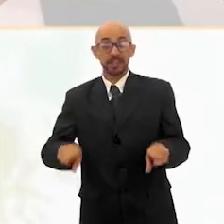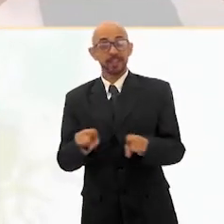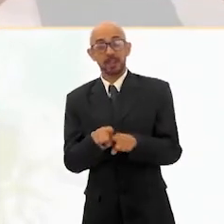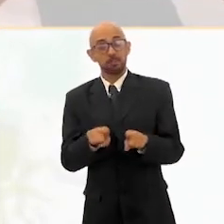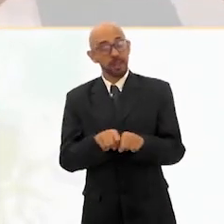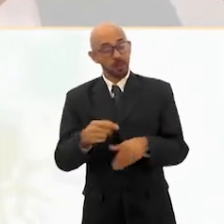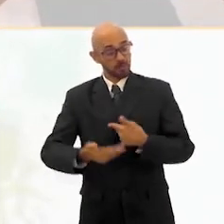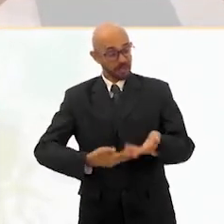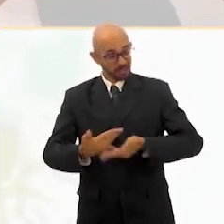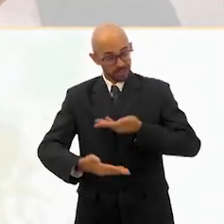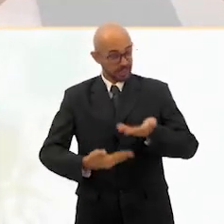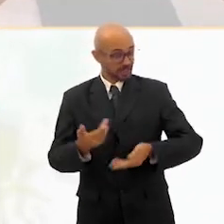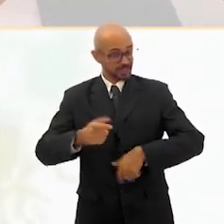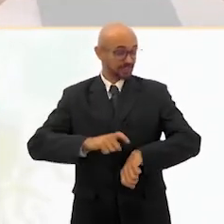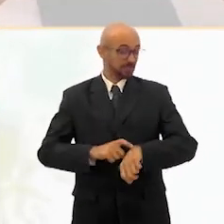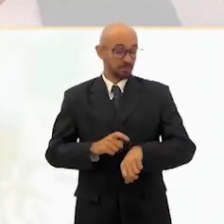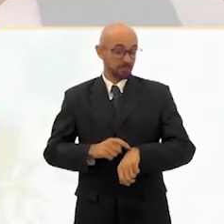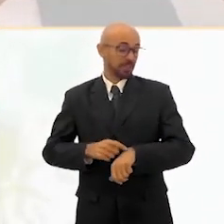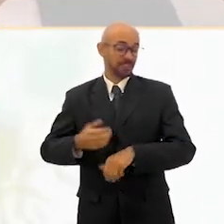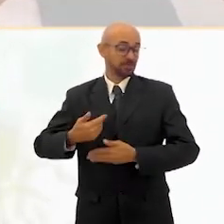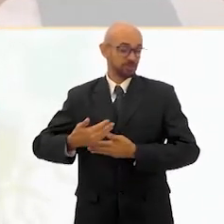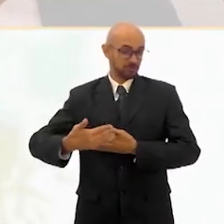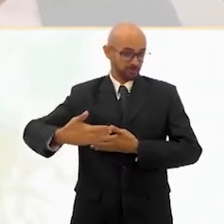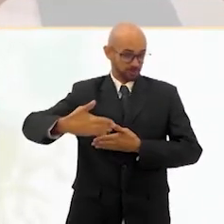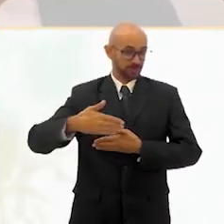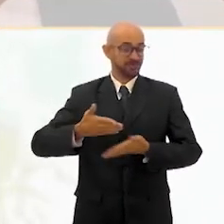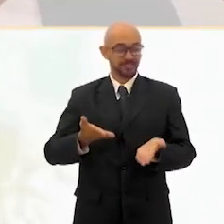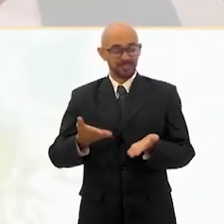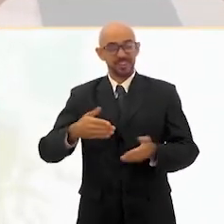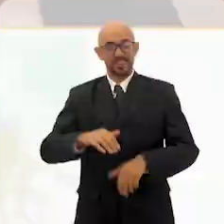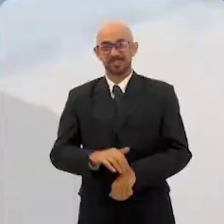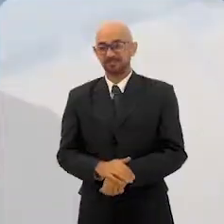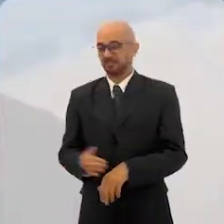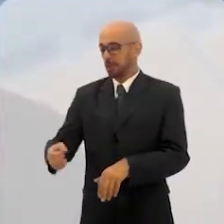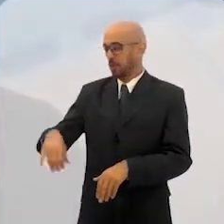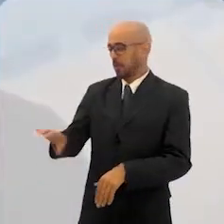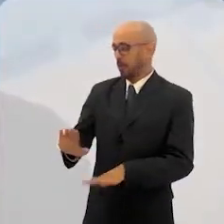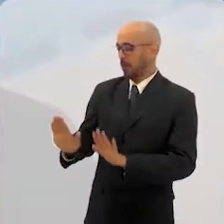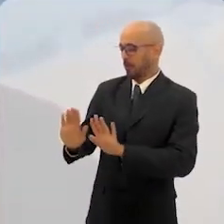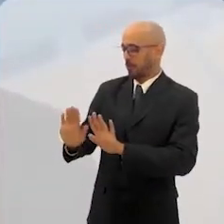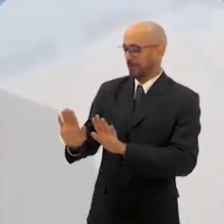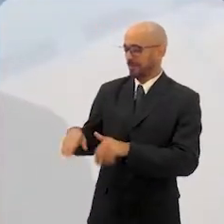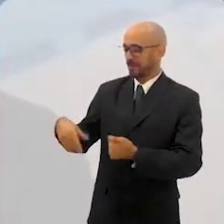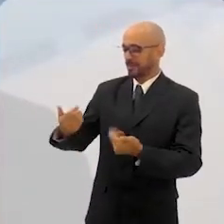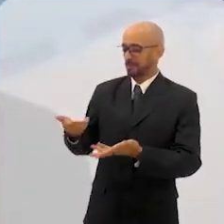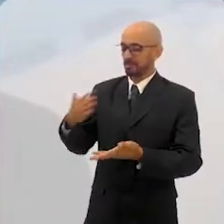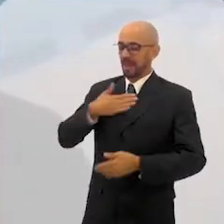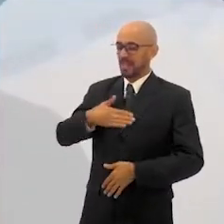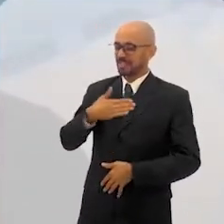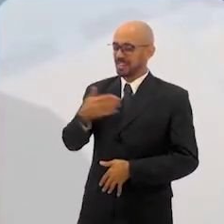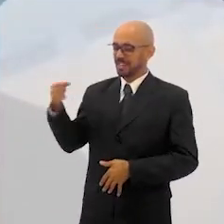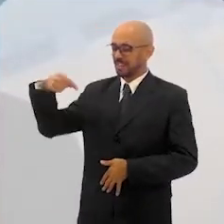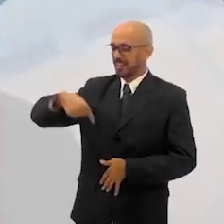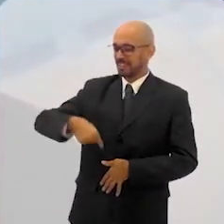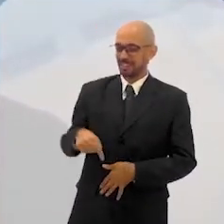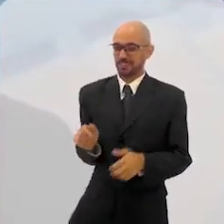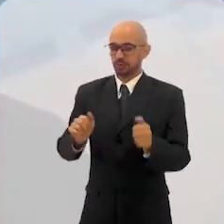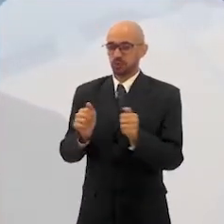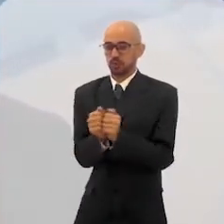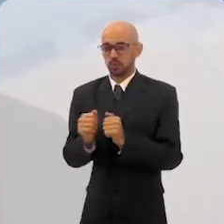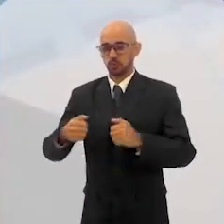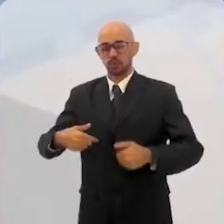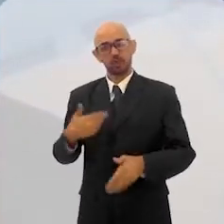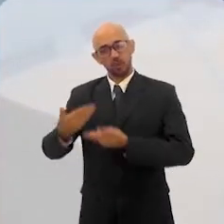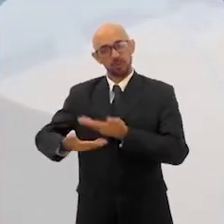desses momentos maravilhosos que teremos daqui em diante, tenho certeza. Olá, um prazer estar aqui também com vocês e